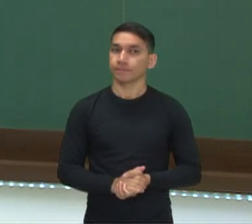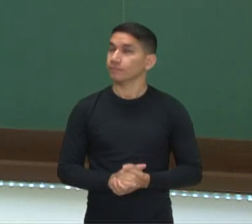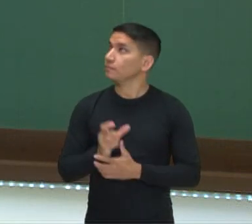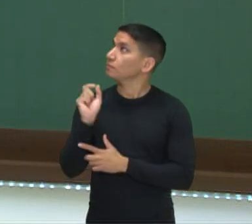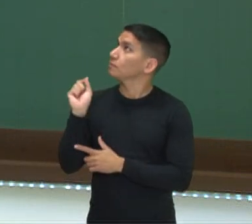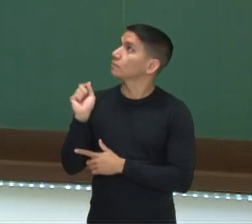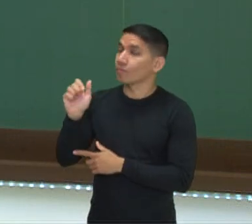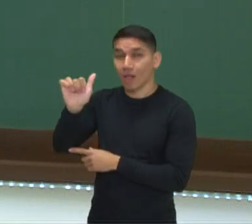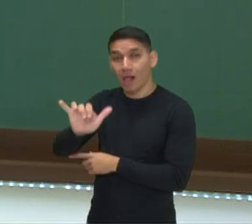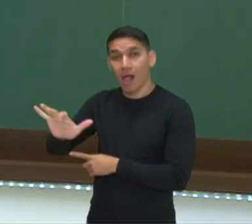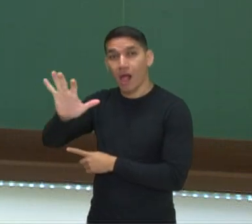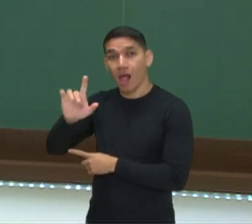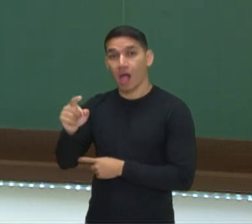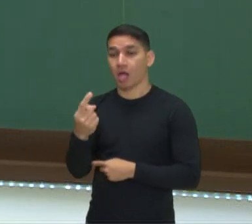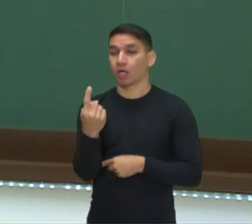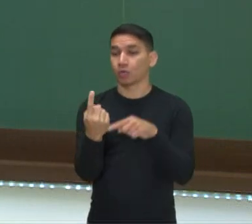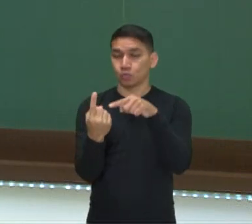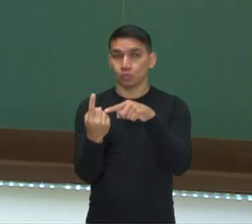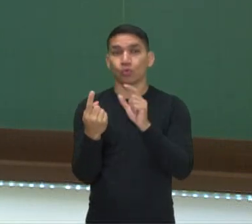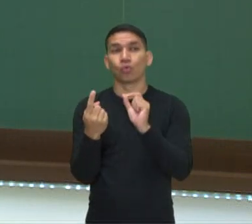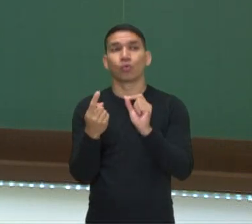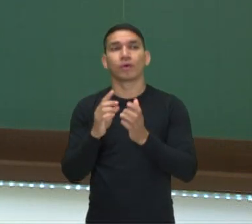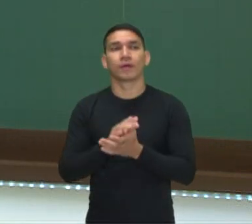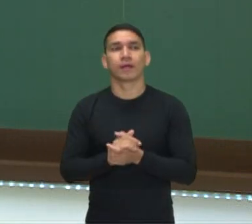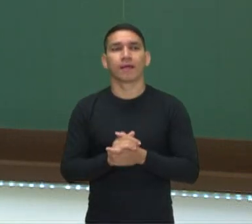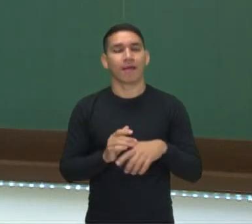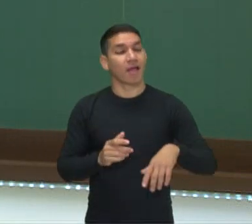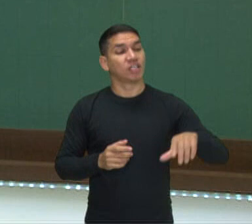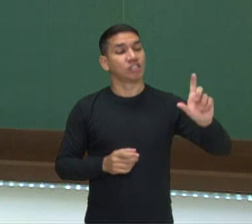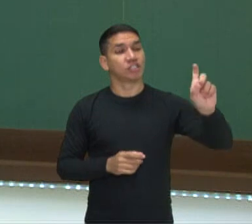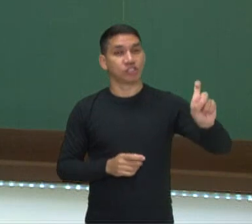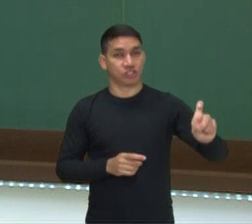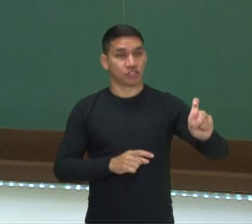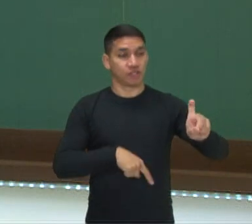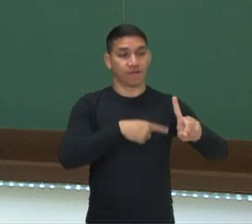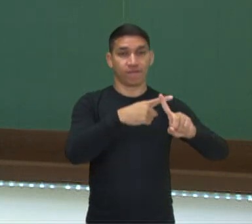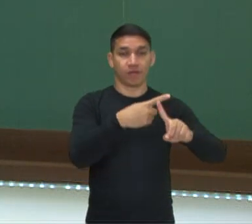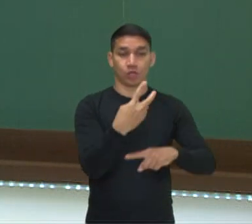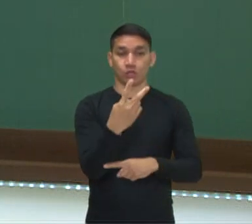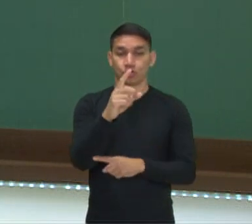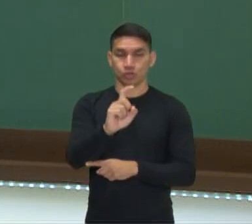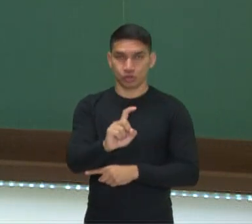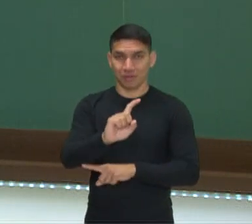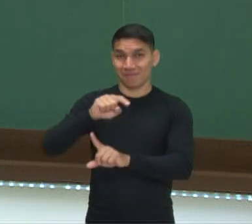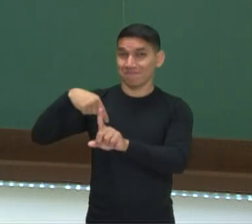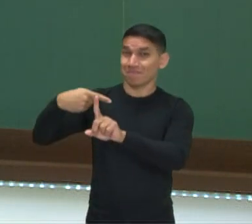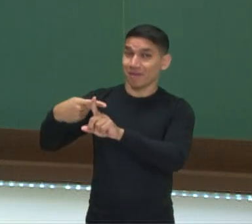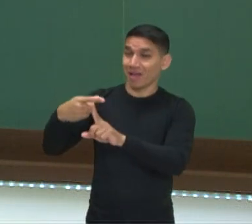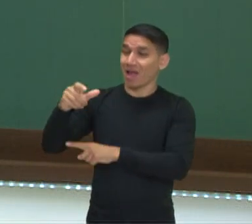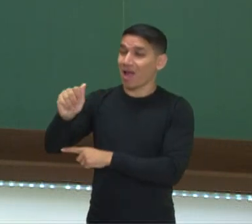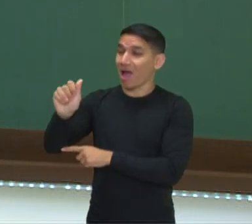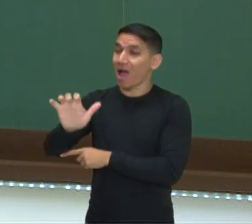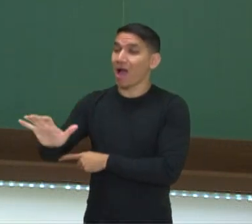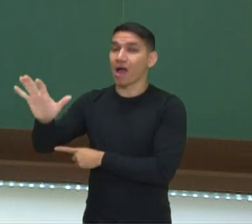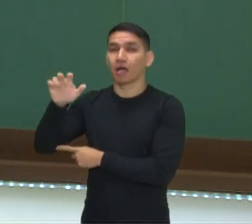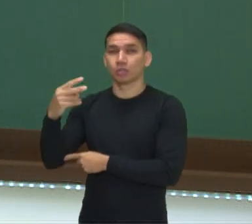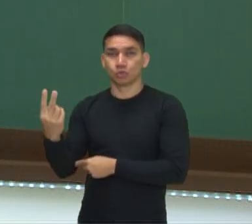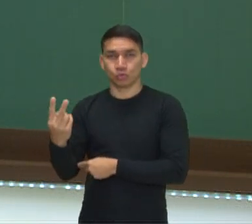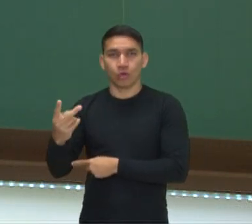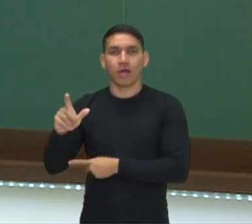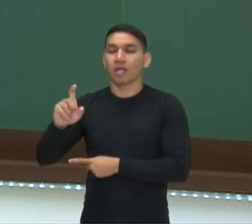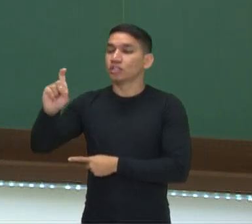a área 1, que é x vezes 2x, mais a área 2, que